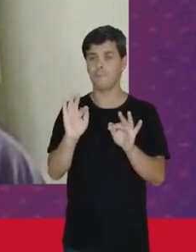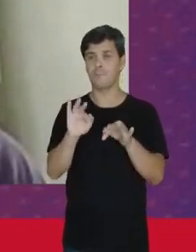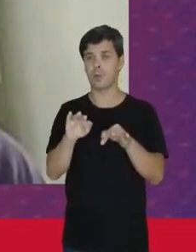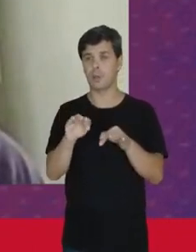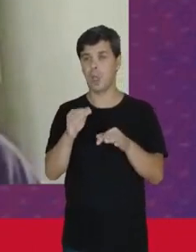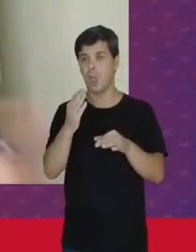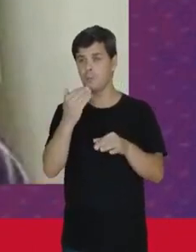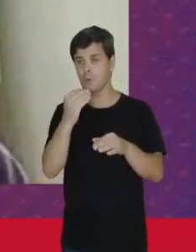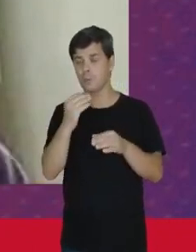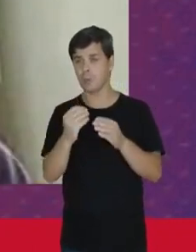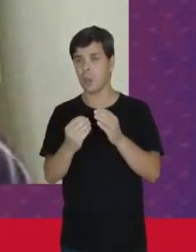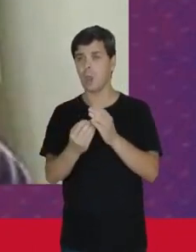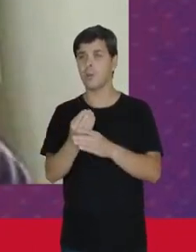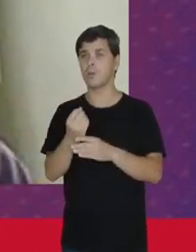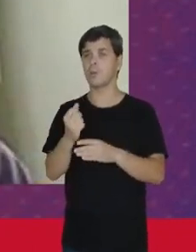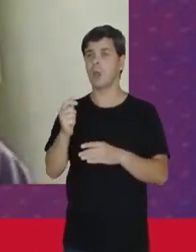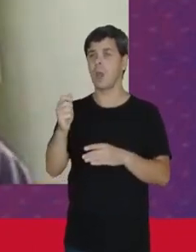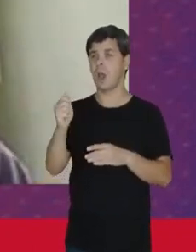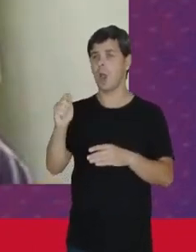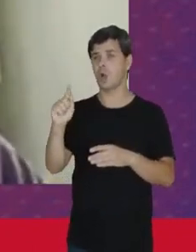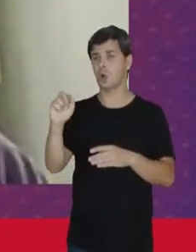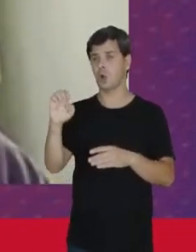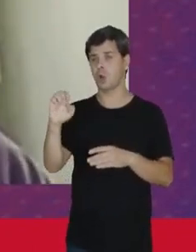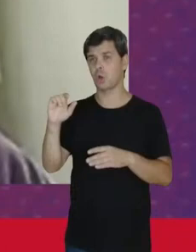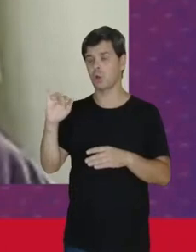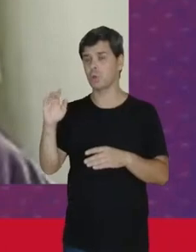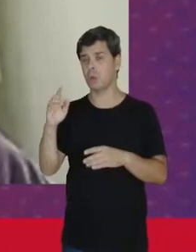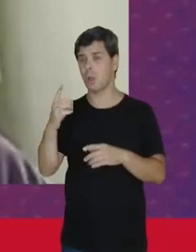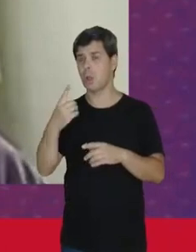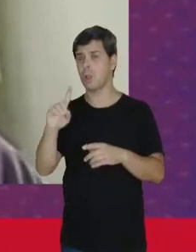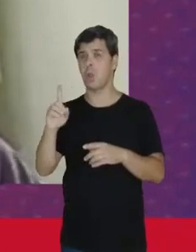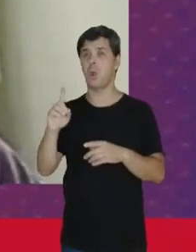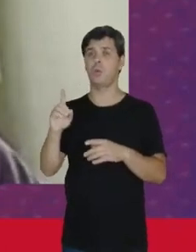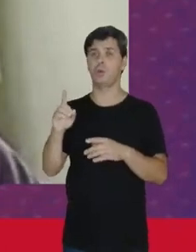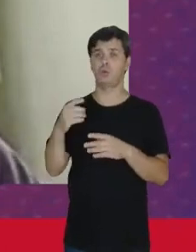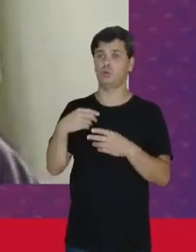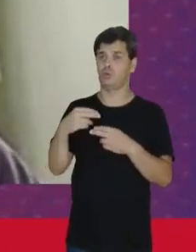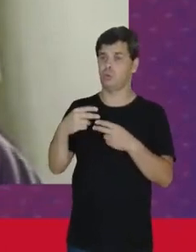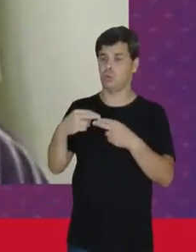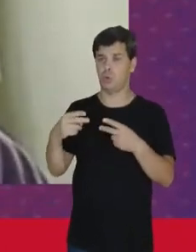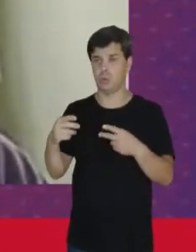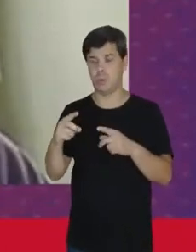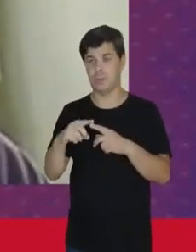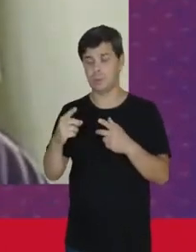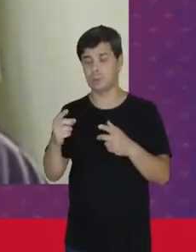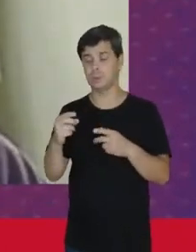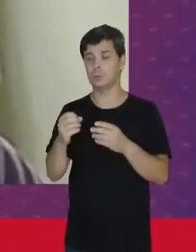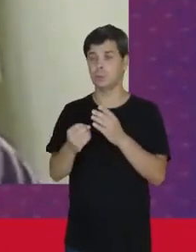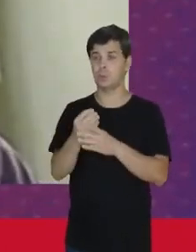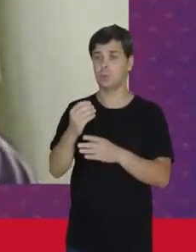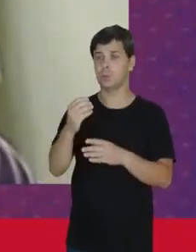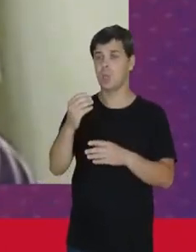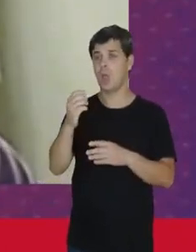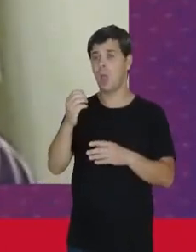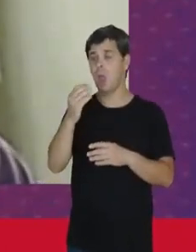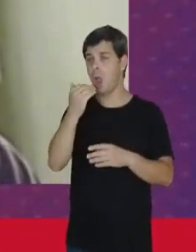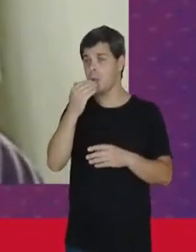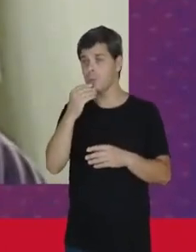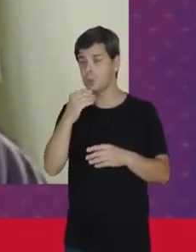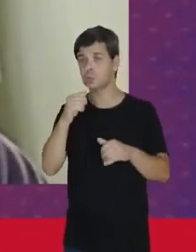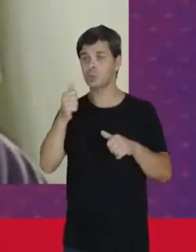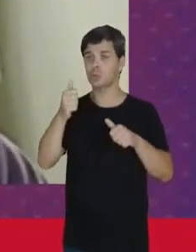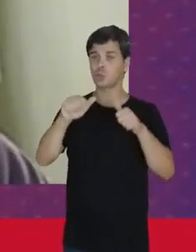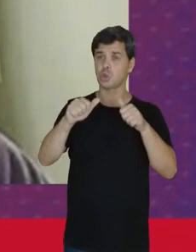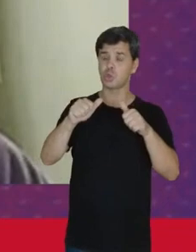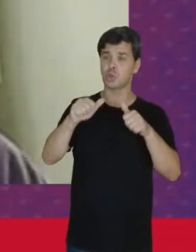de uma produção agroecológica que produz alimentos, né, e não produz mercadorias, mas produz alimentos, e sobretudo alimentos de qualidade,